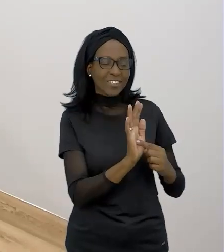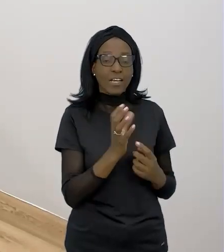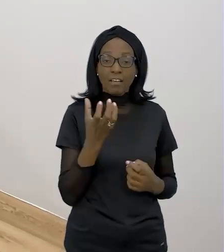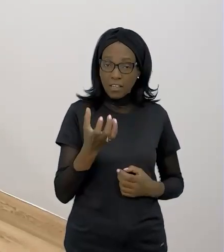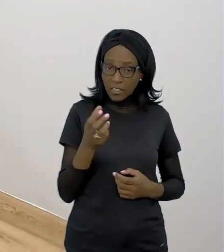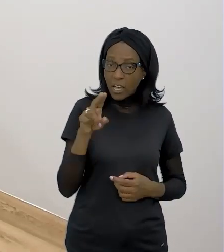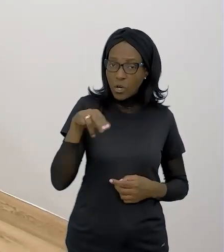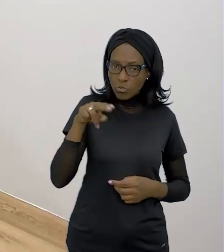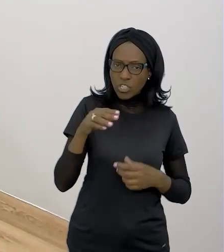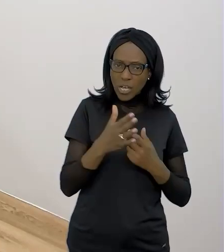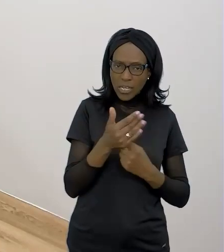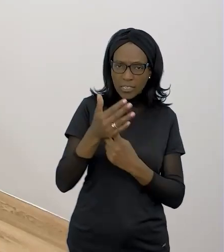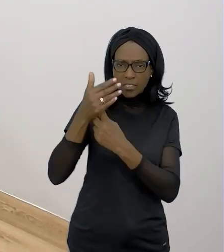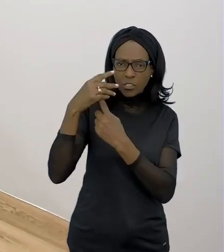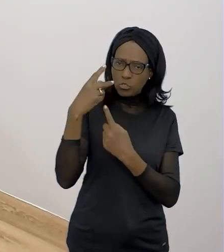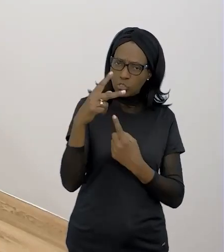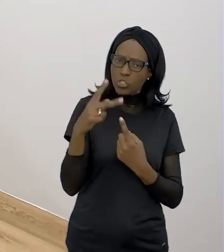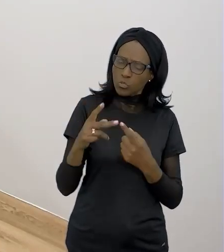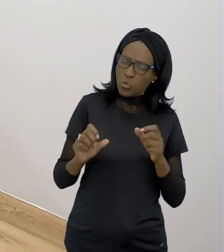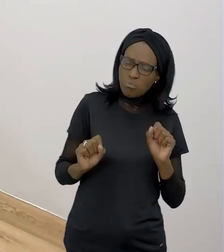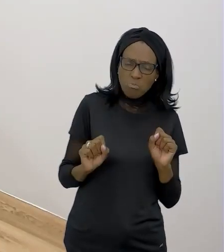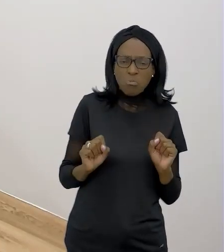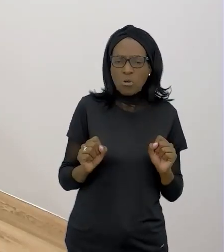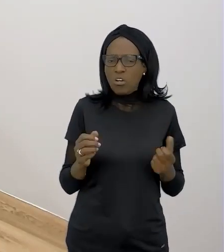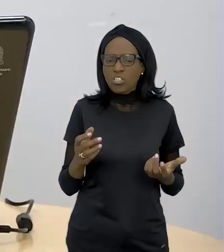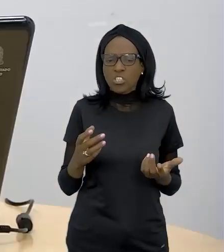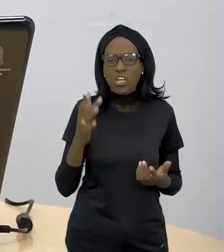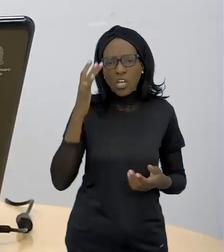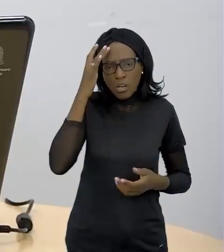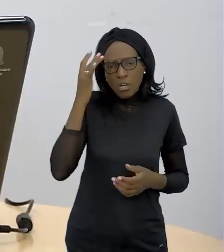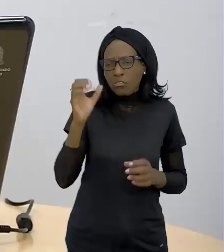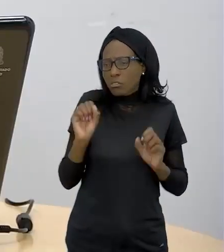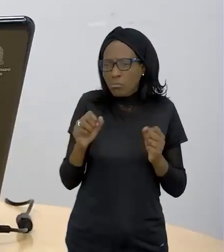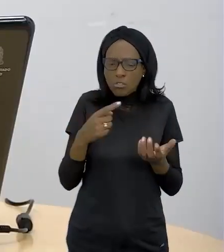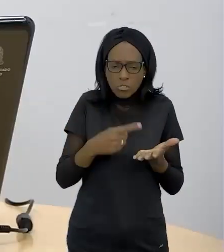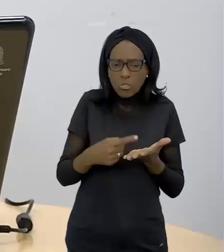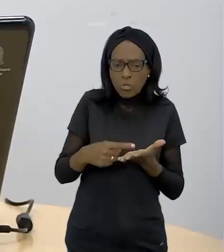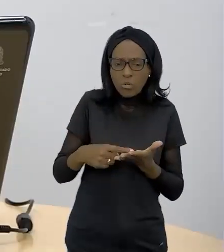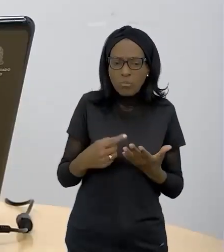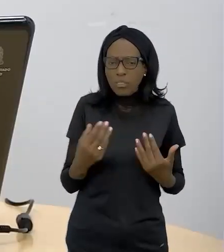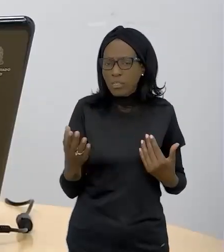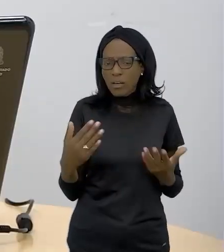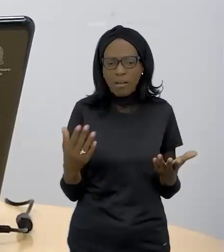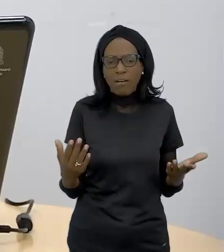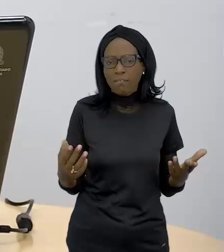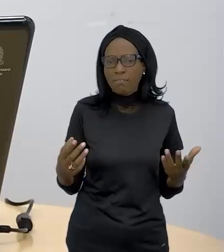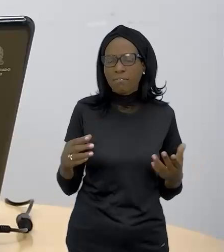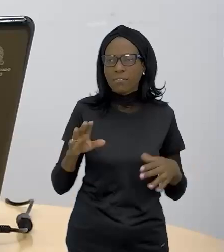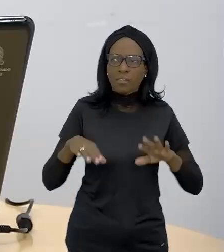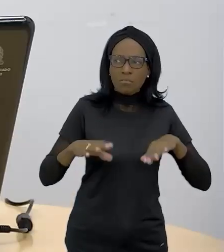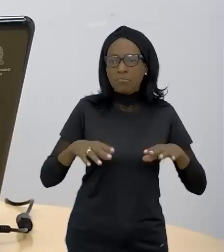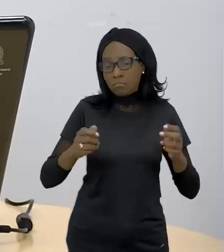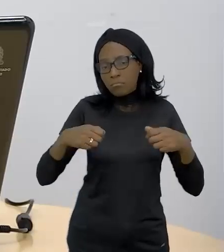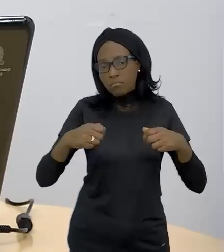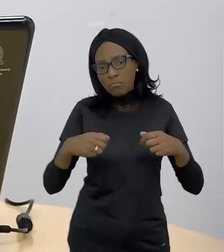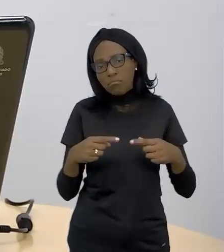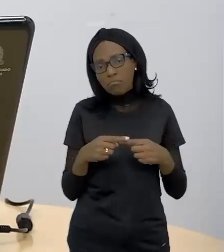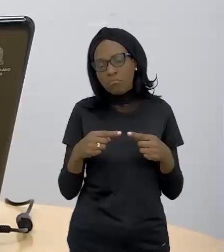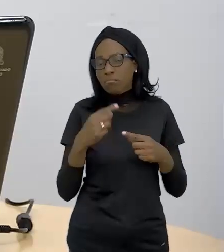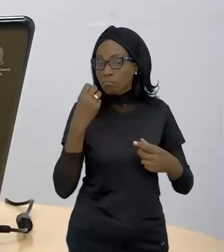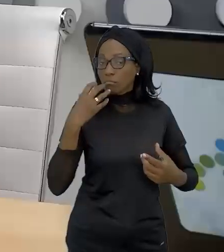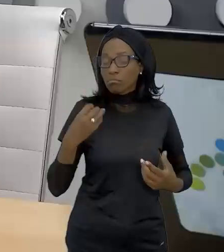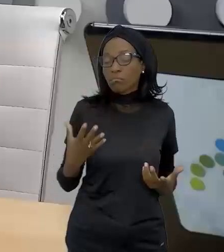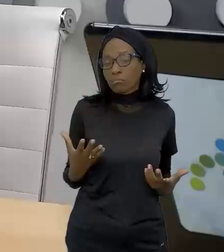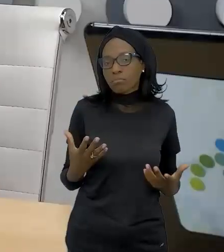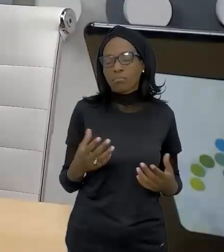sua tecnologia? Né? Eu acho que isso é um combinado que pode fazer sentido em algum momento. Sim. Né?